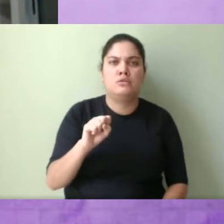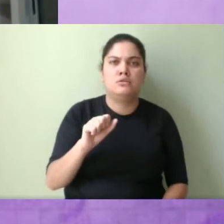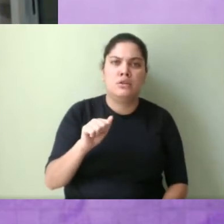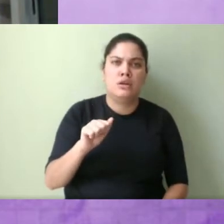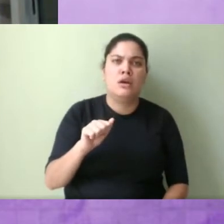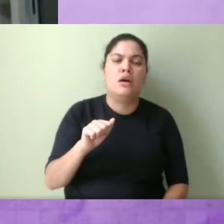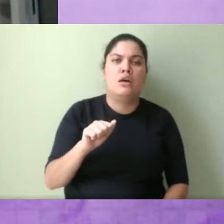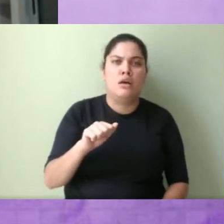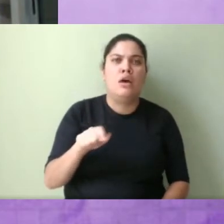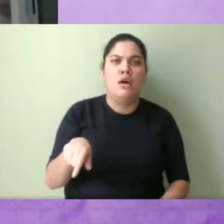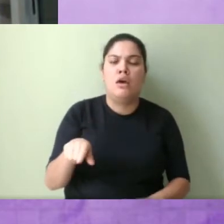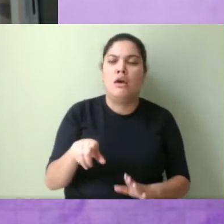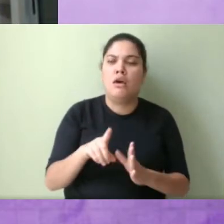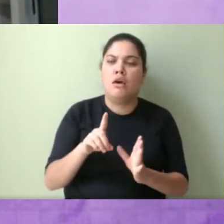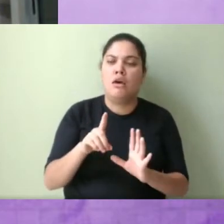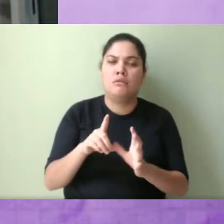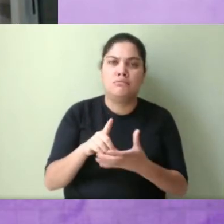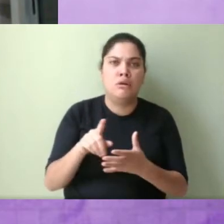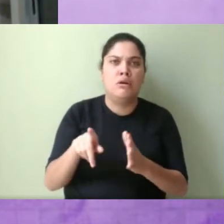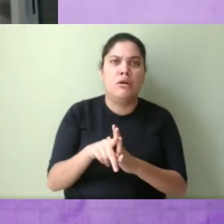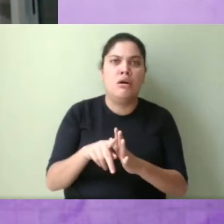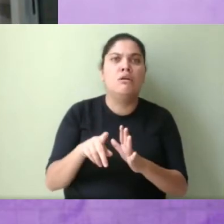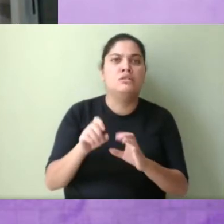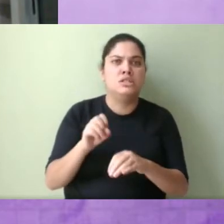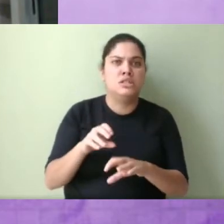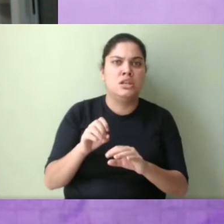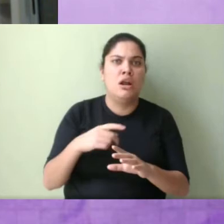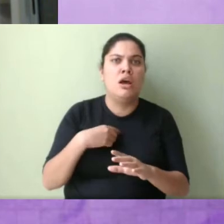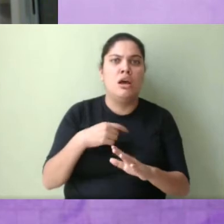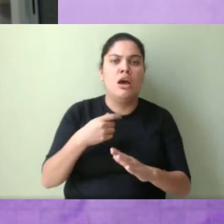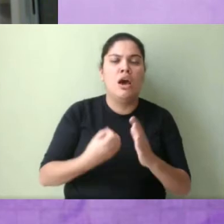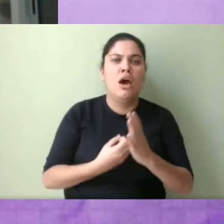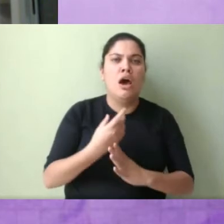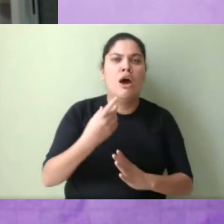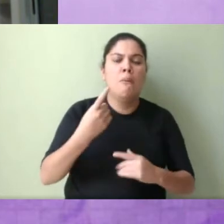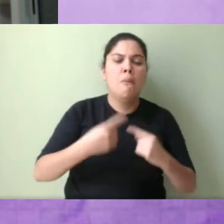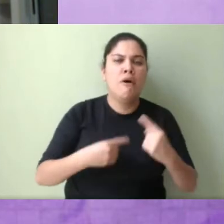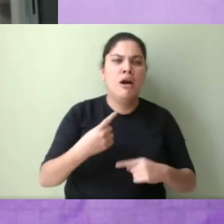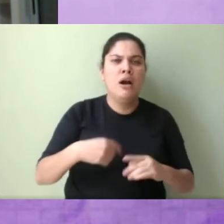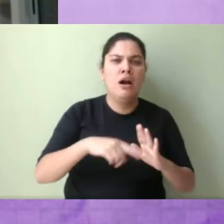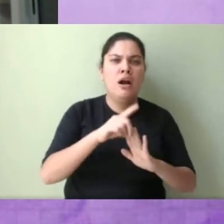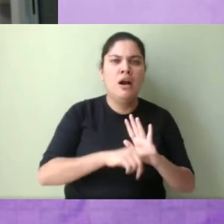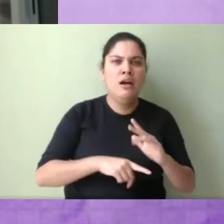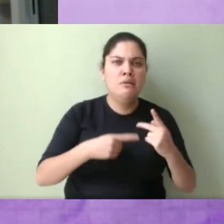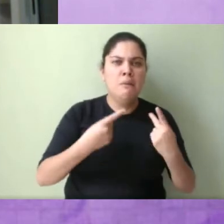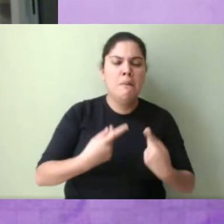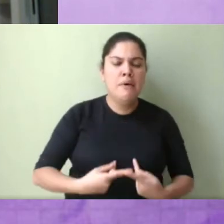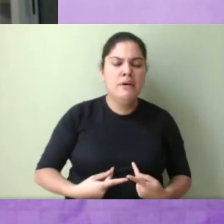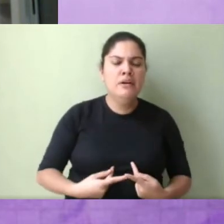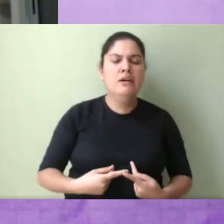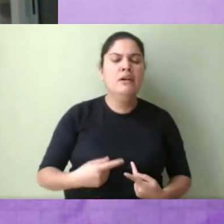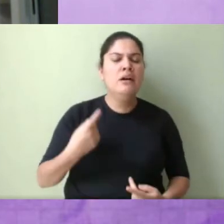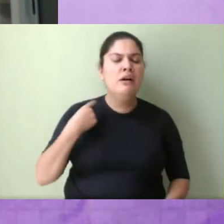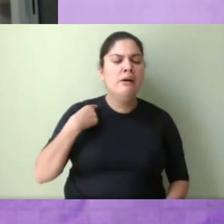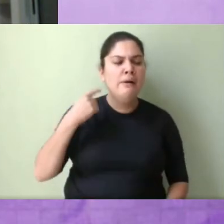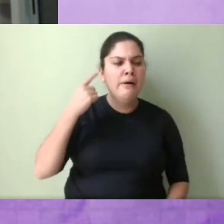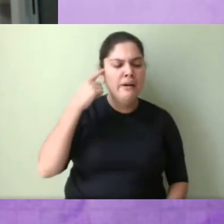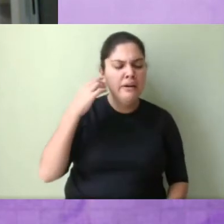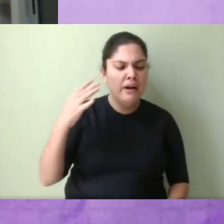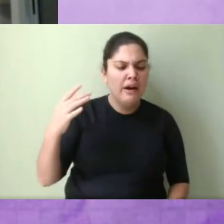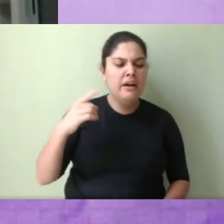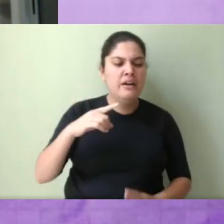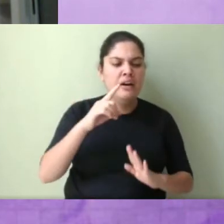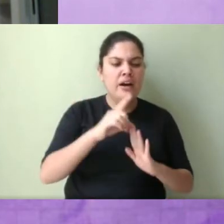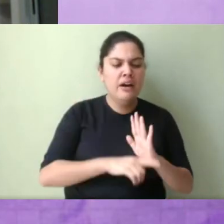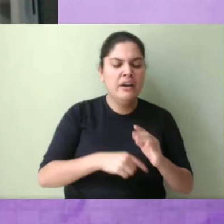nós vimos que a Universidade de Brasília está também discutindo, né? Já há 58 anos ainda não tem,